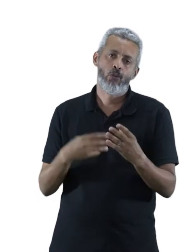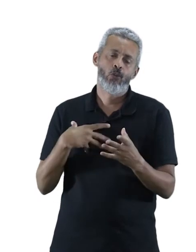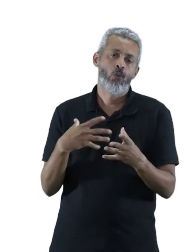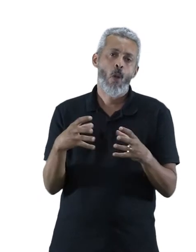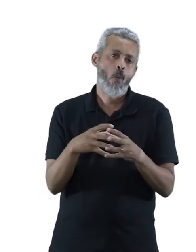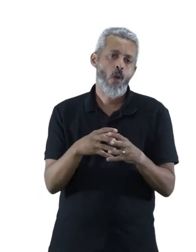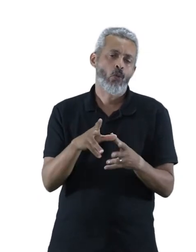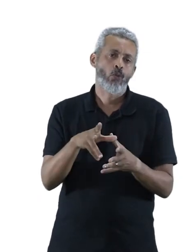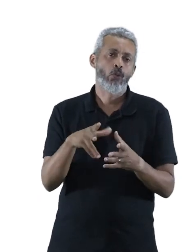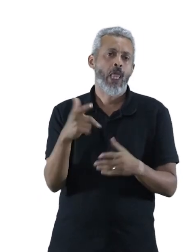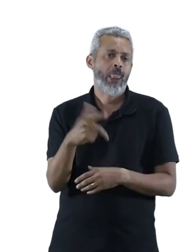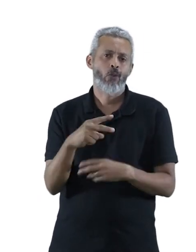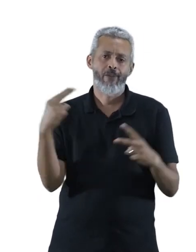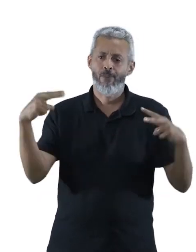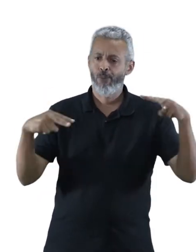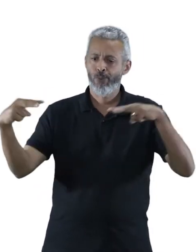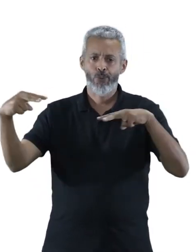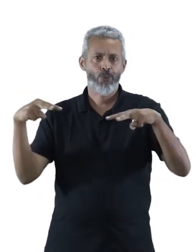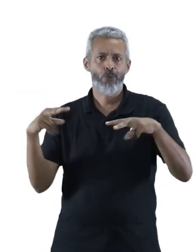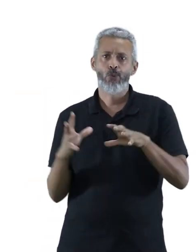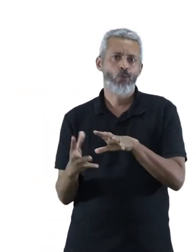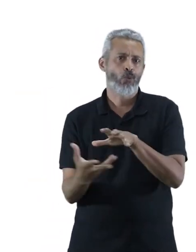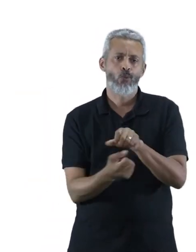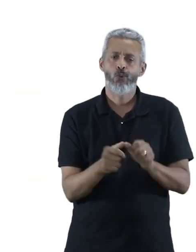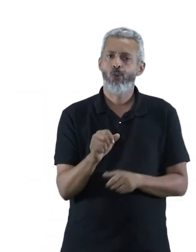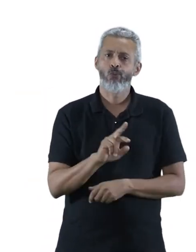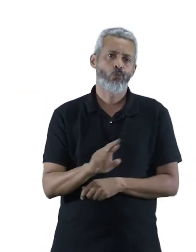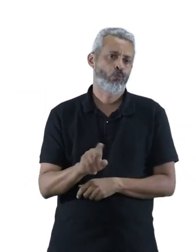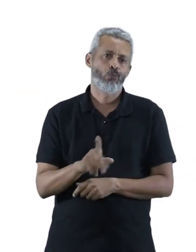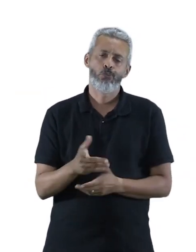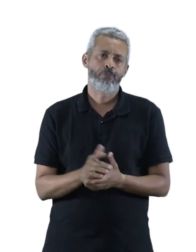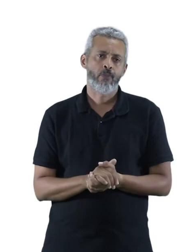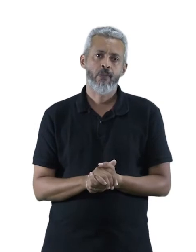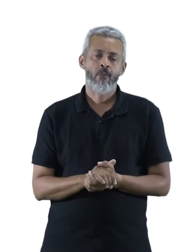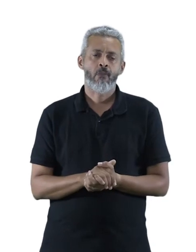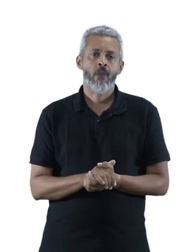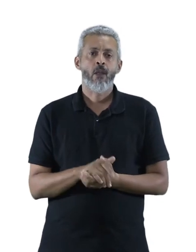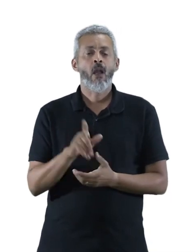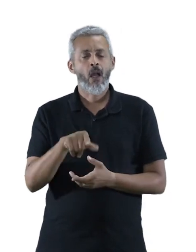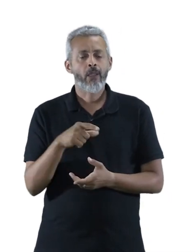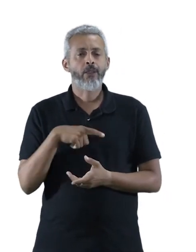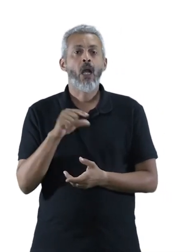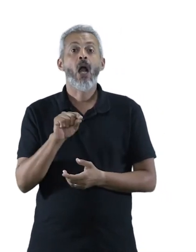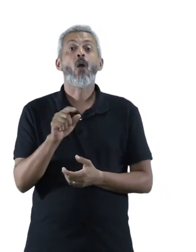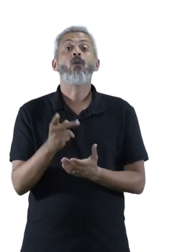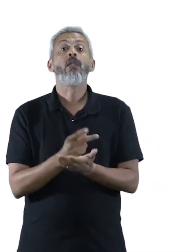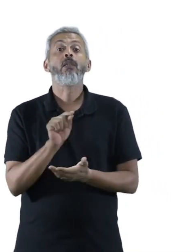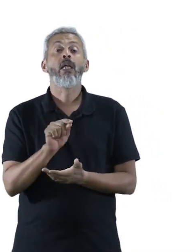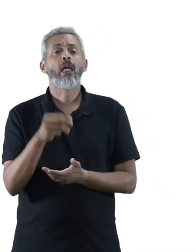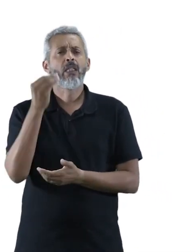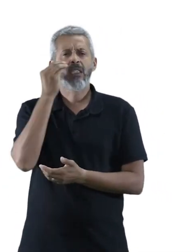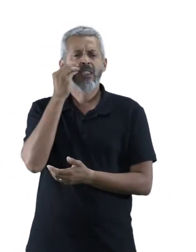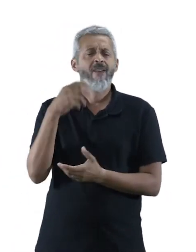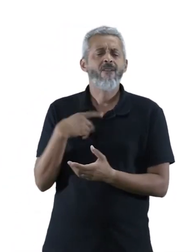que não tem visibilidade nenhuma no mundo. E o Brasil, de uma certa forma, está cada vez mais propício